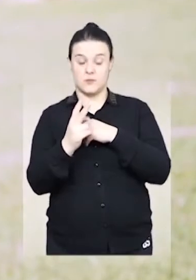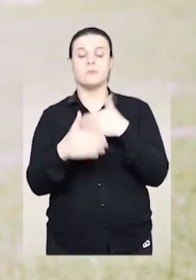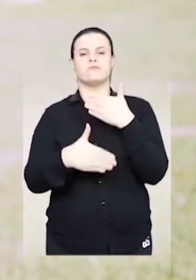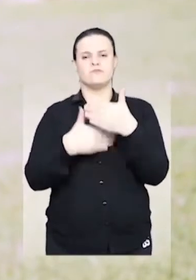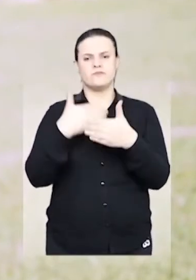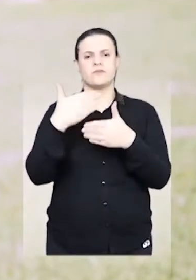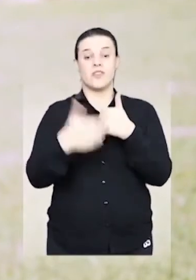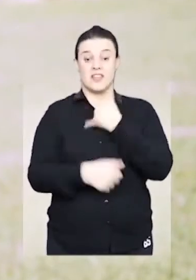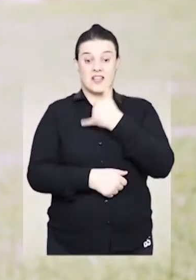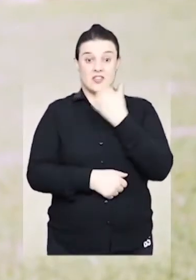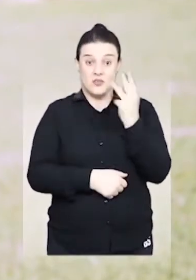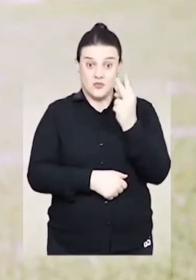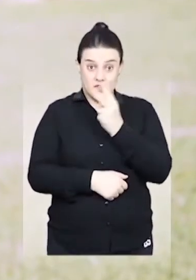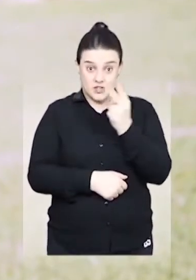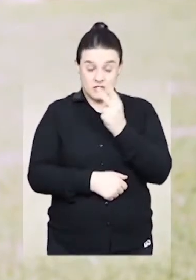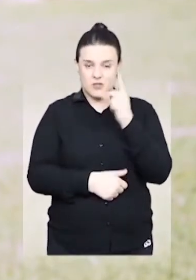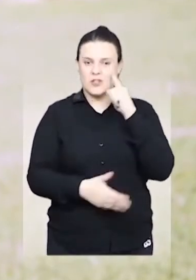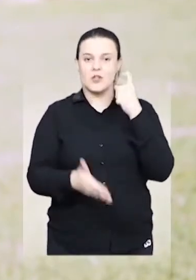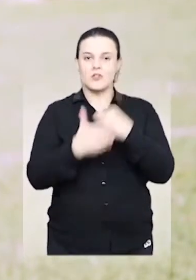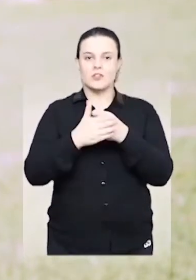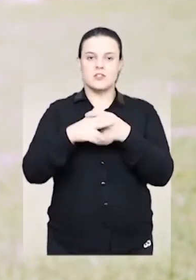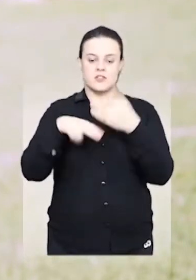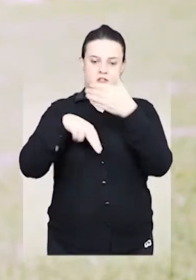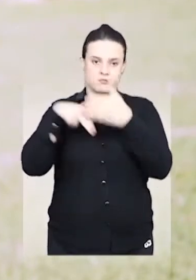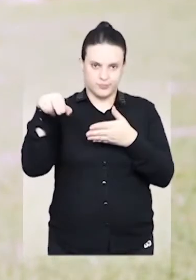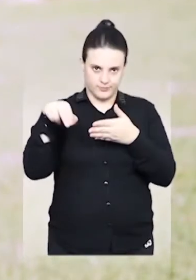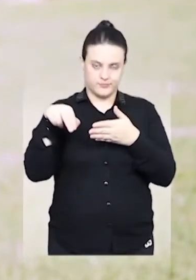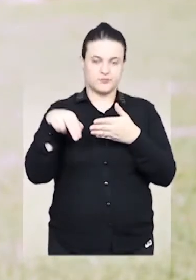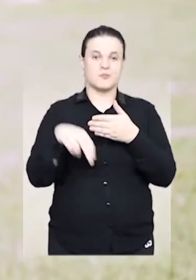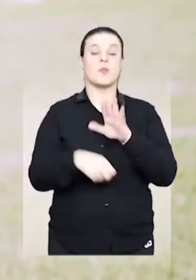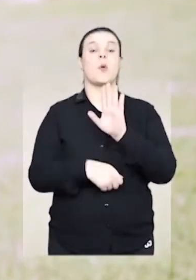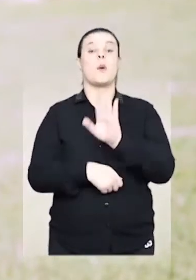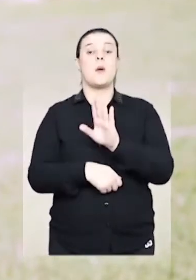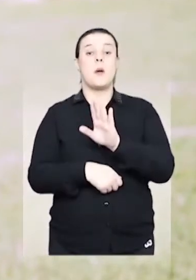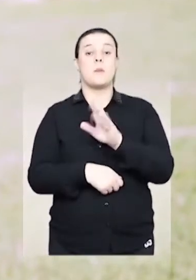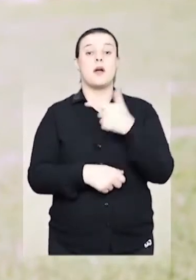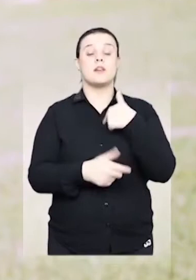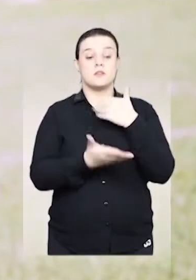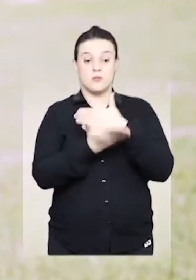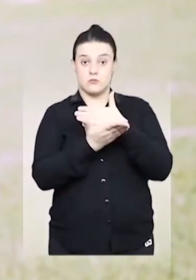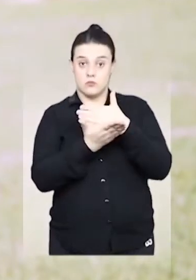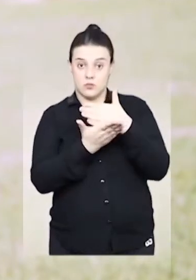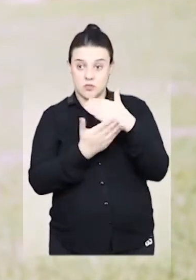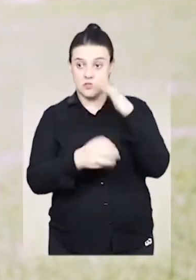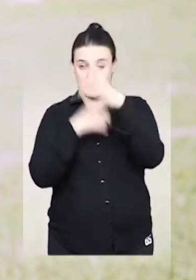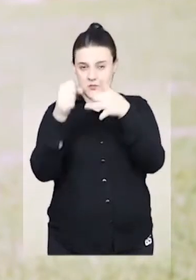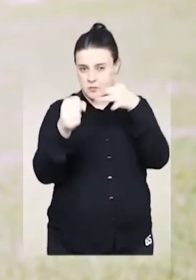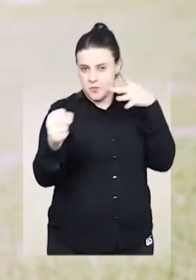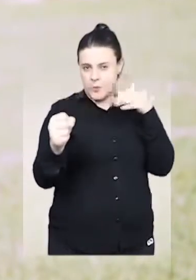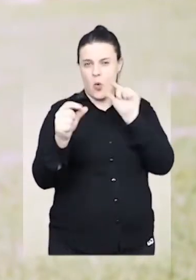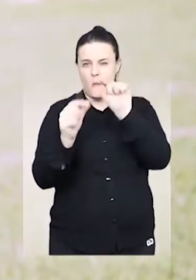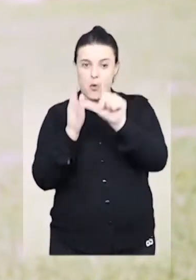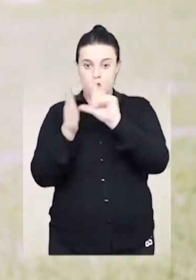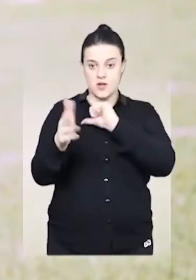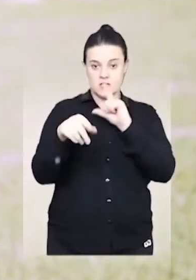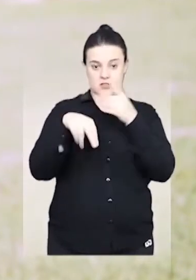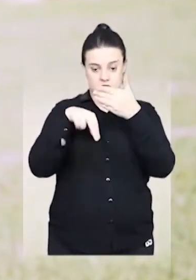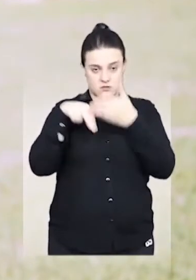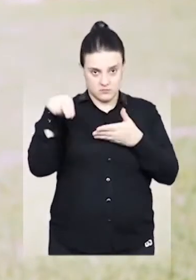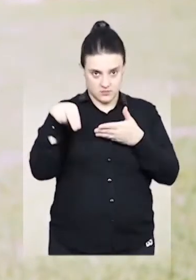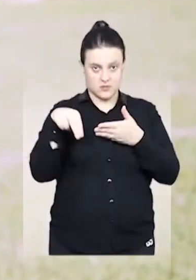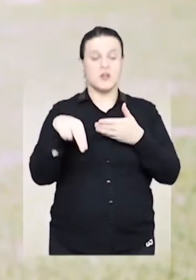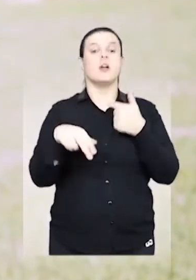E aí, só aos 22 anos que eu decidi amputar. Mas eu comecei o tiro com arco um pouquinho antes da amputação.